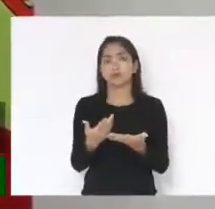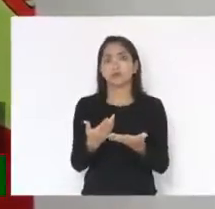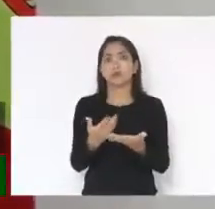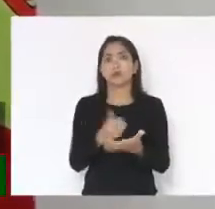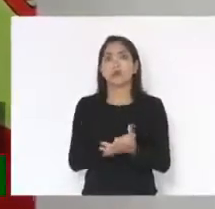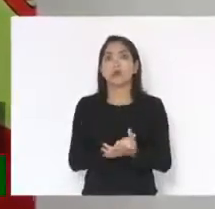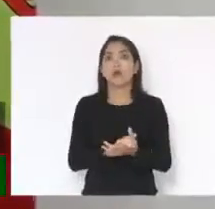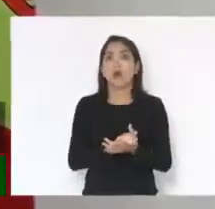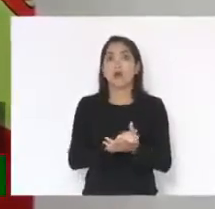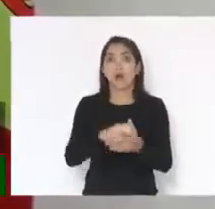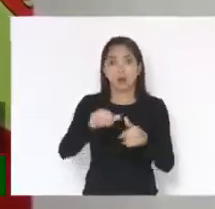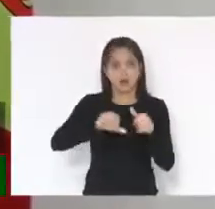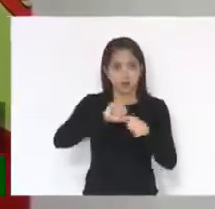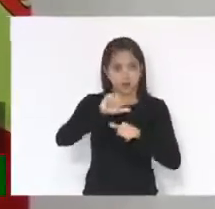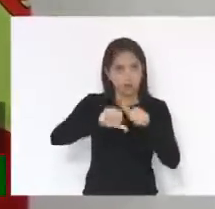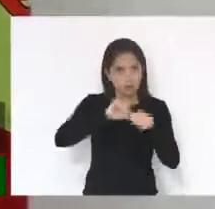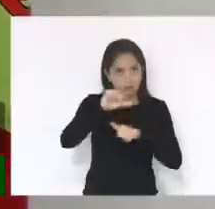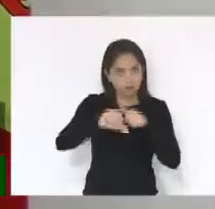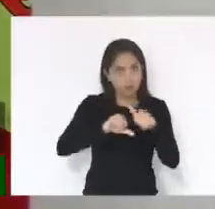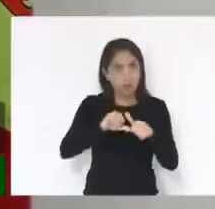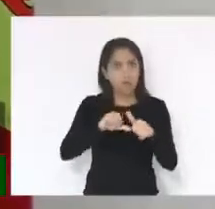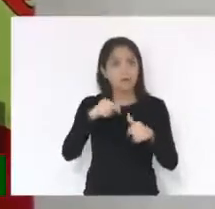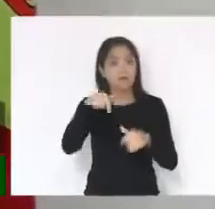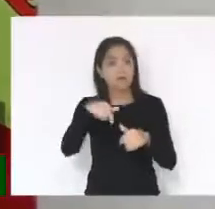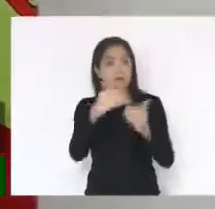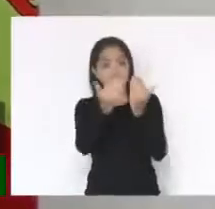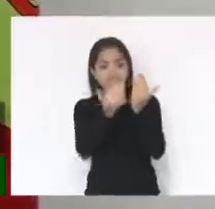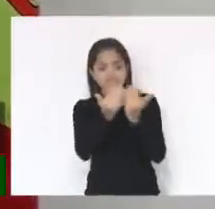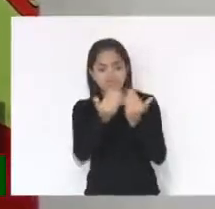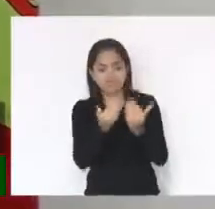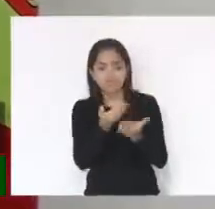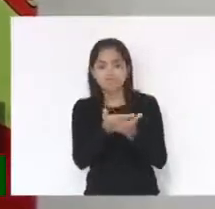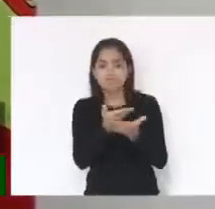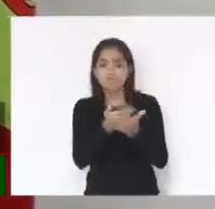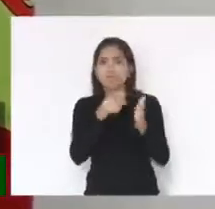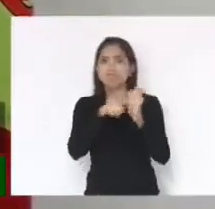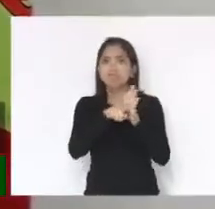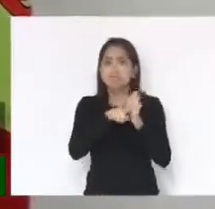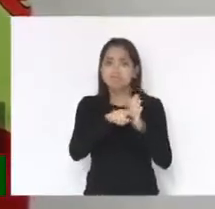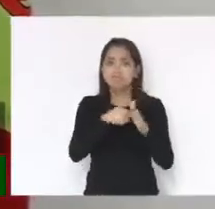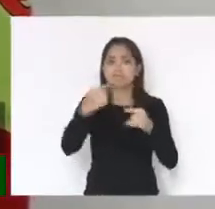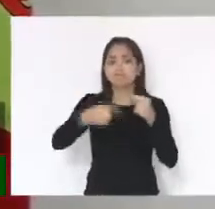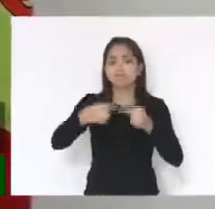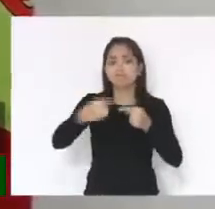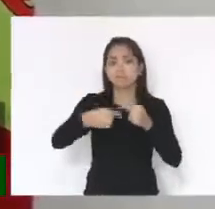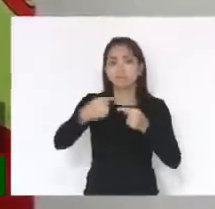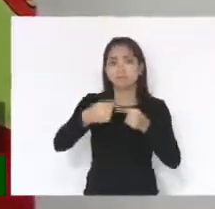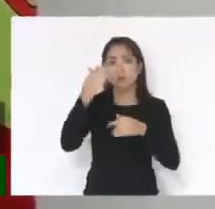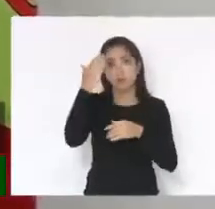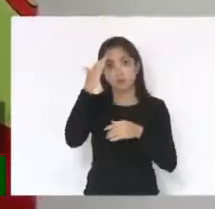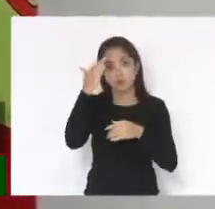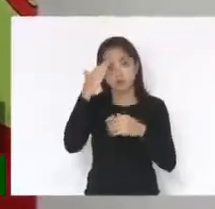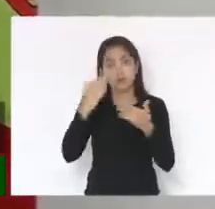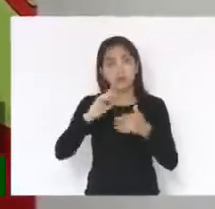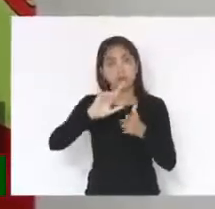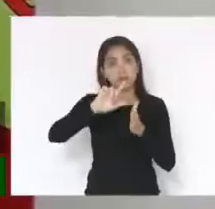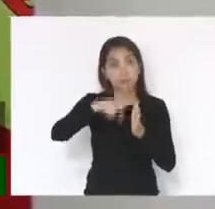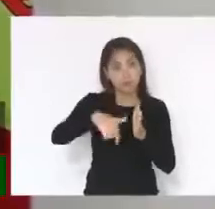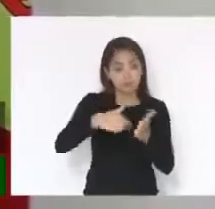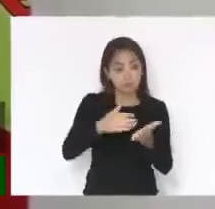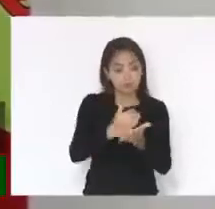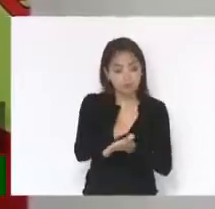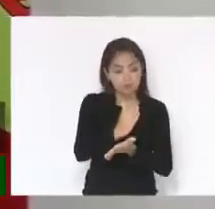veio para essa casa para ser avaliada, estudada e debatida. Entendo que somente após a sua